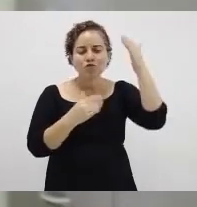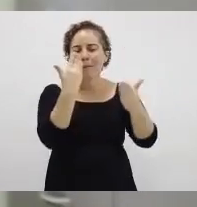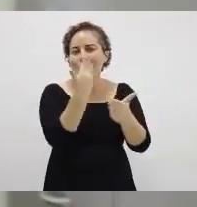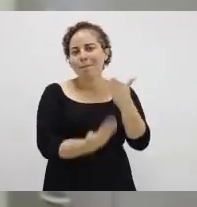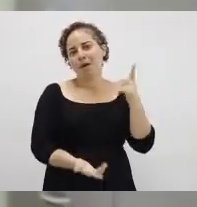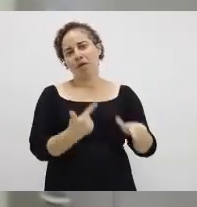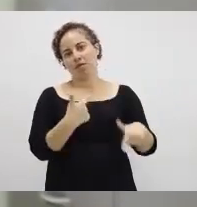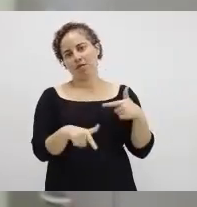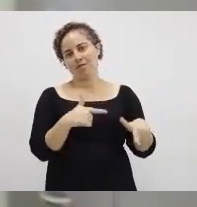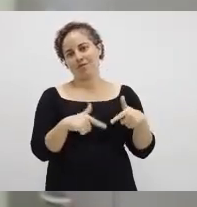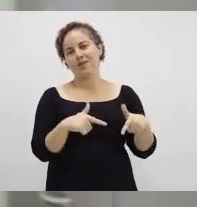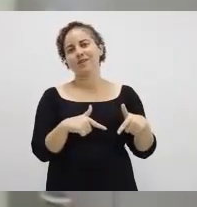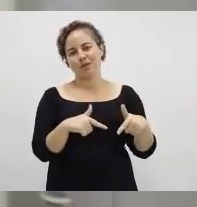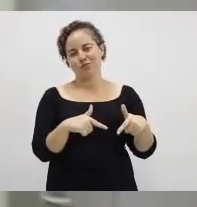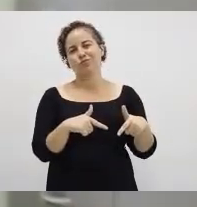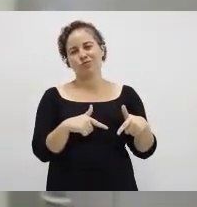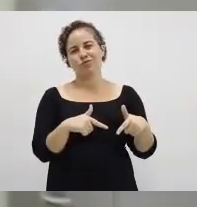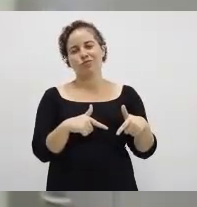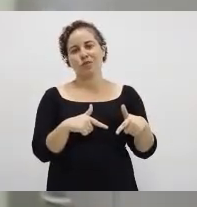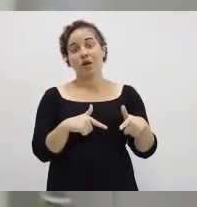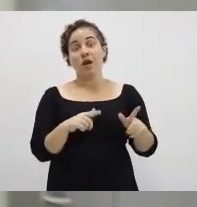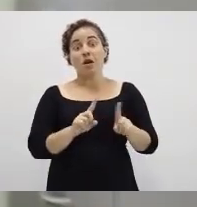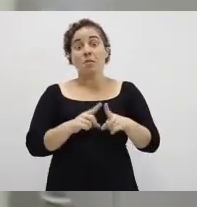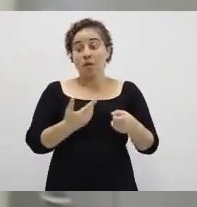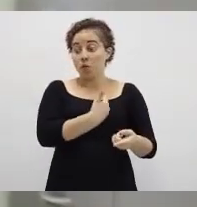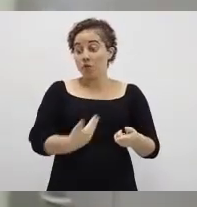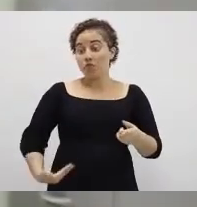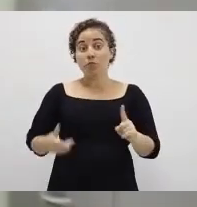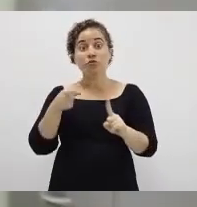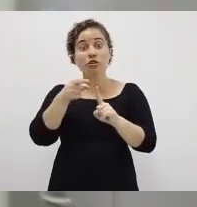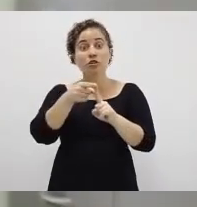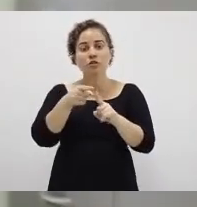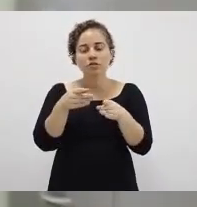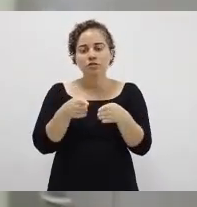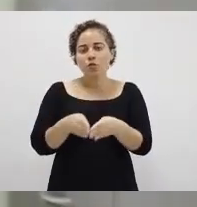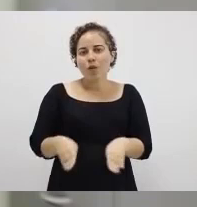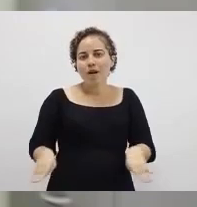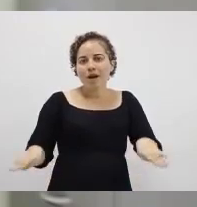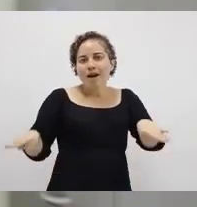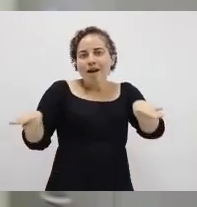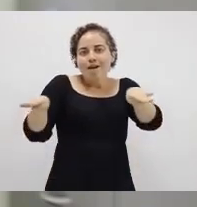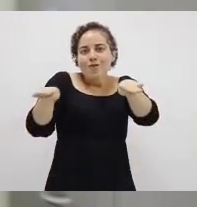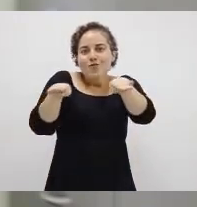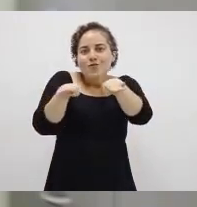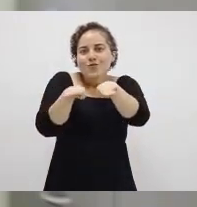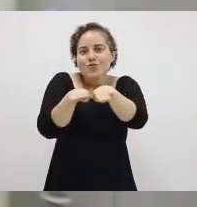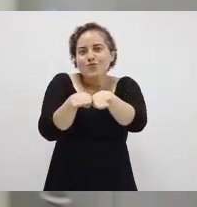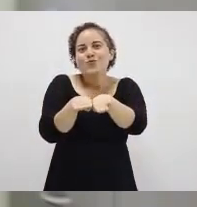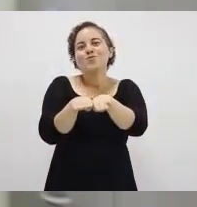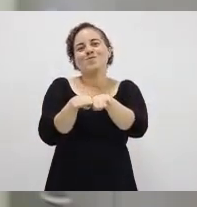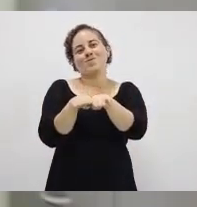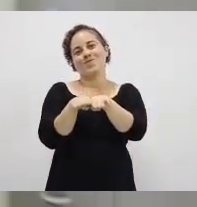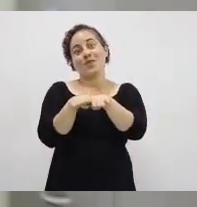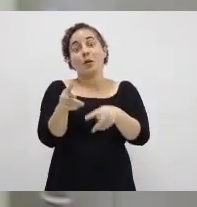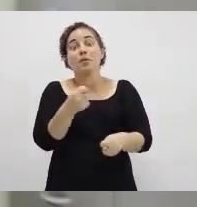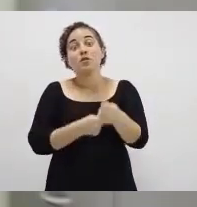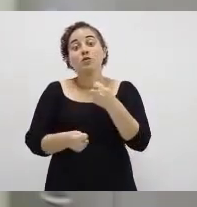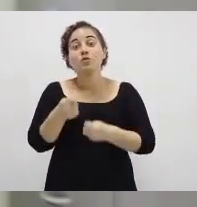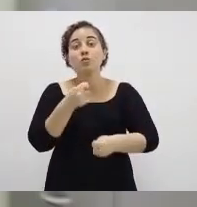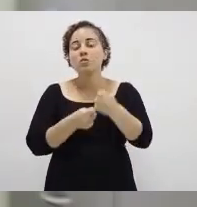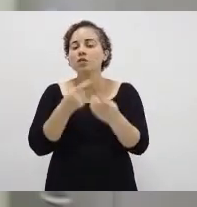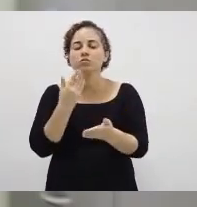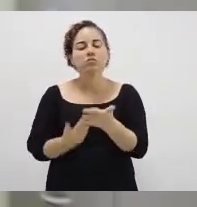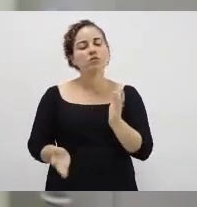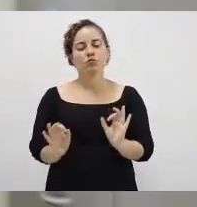do governo é estabilizar a economia. É estabilizar para que a economia não saia do